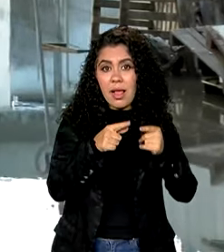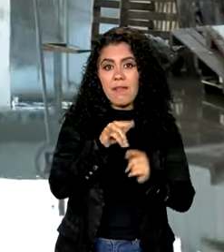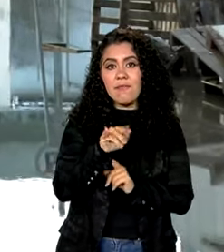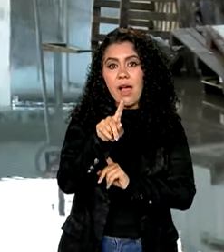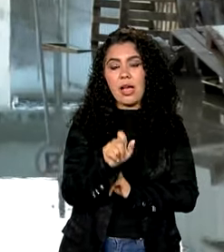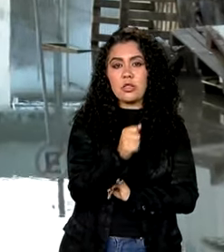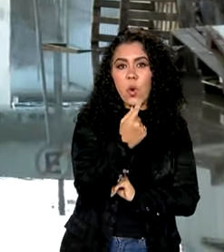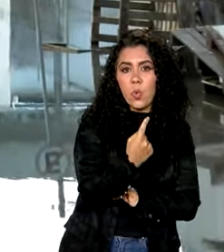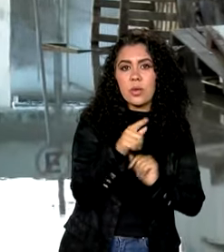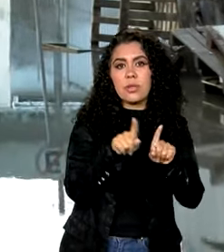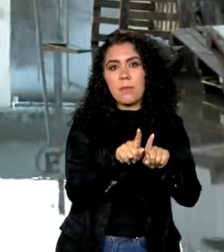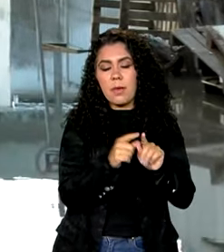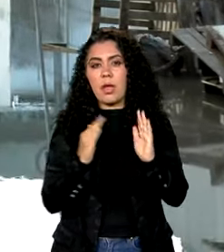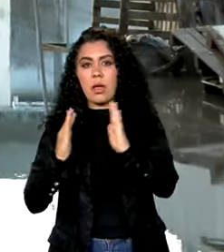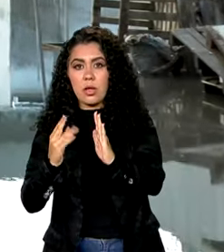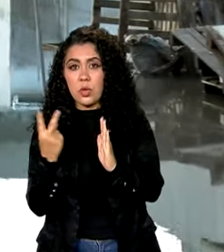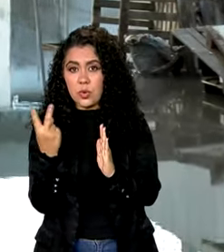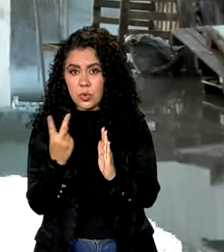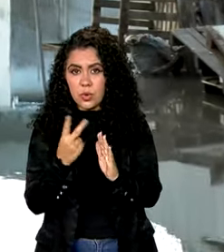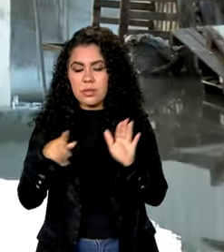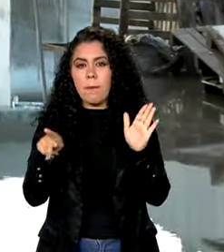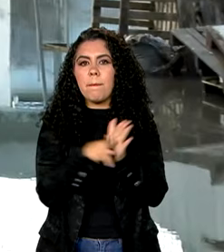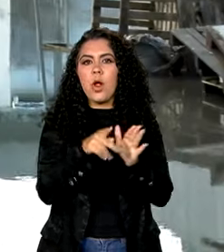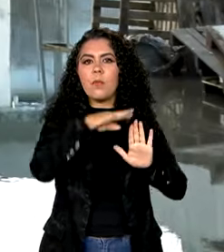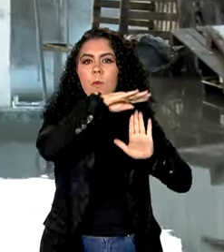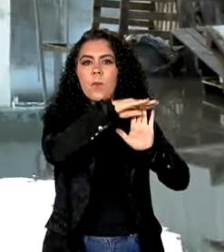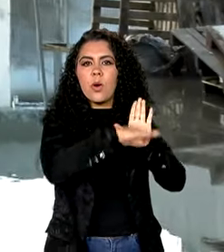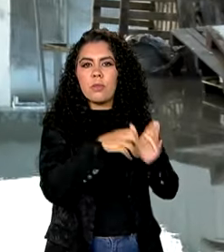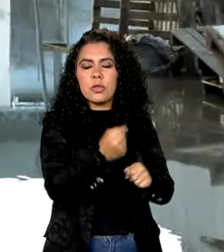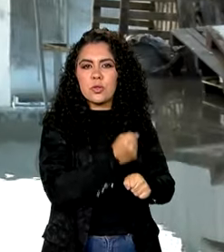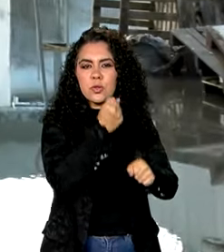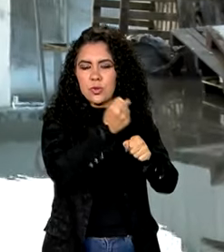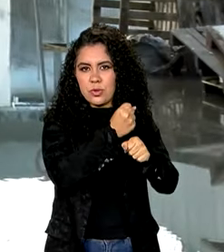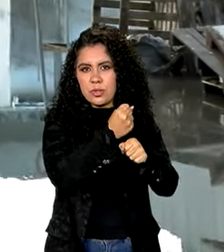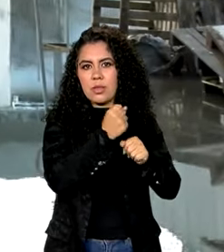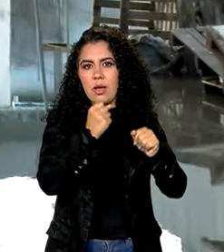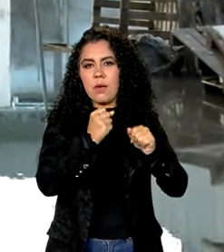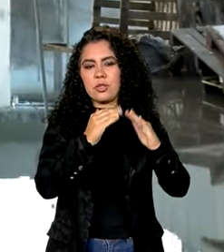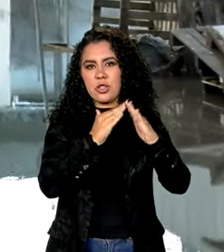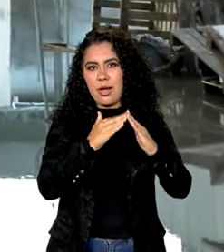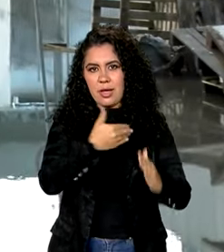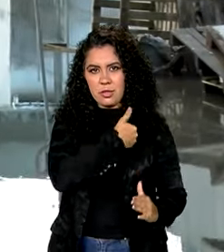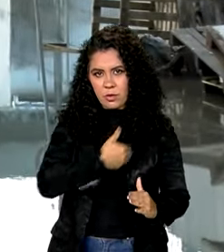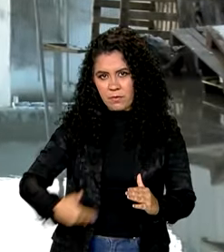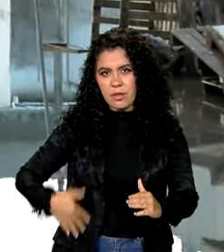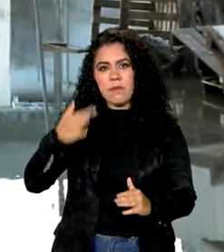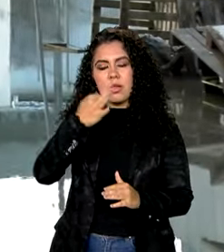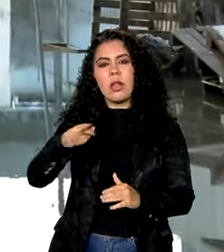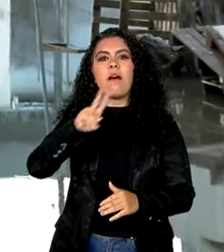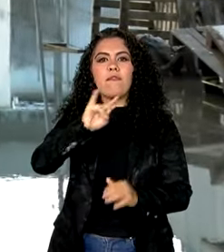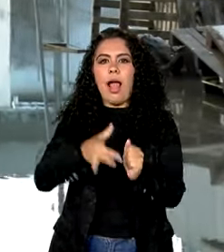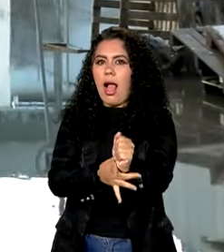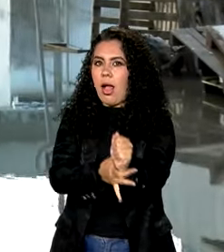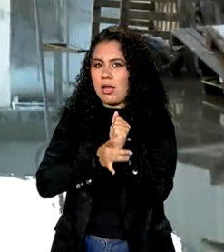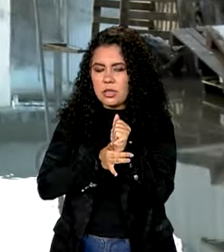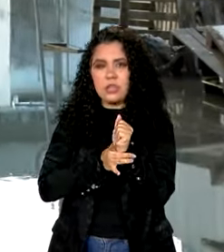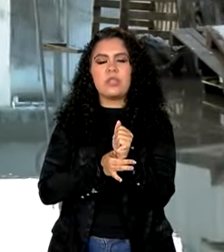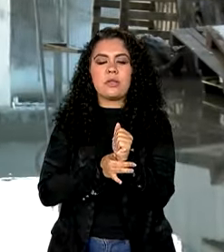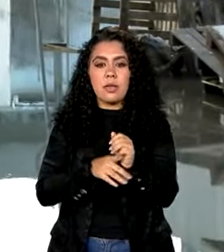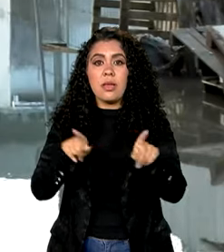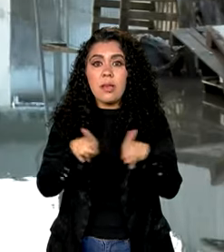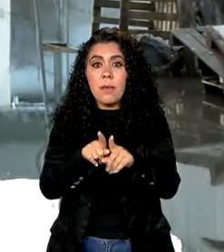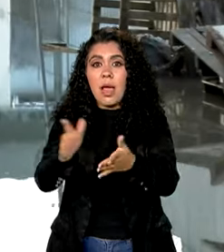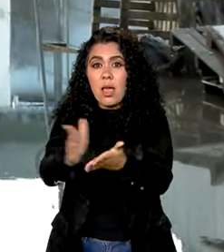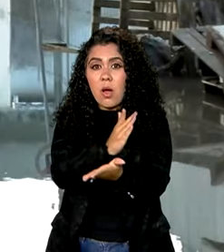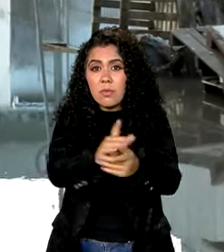do Minha Casa Minha Vida terão novos imóveis 100% garantidos pelo governo federal. E pessoas em estado